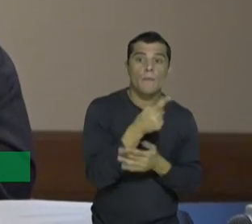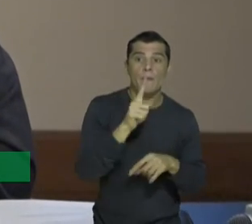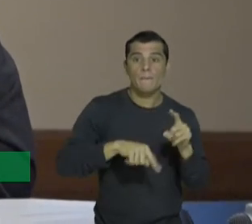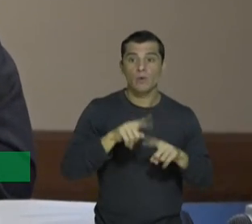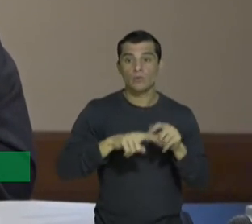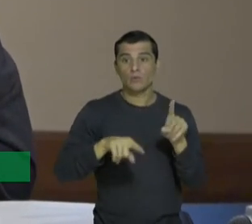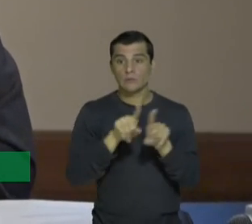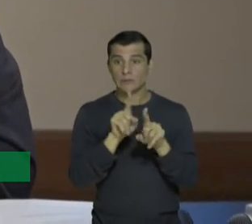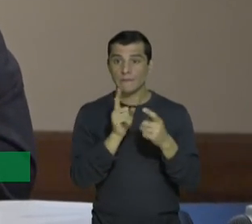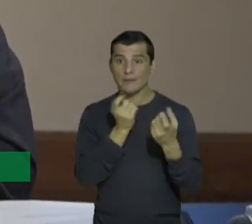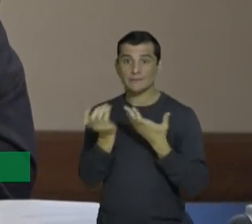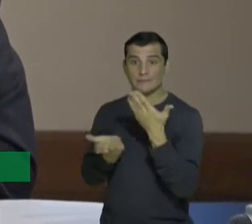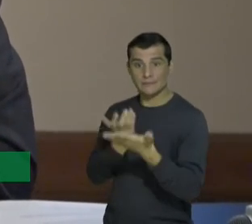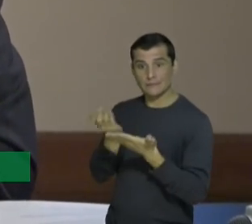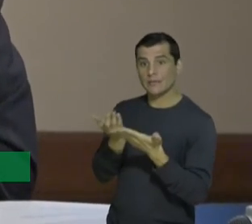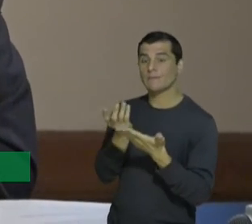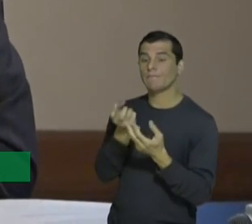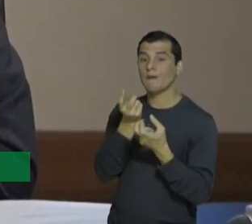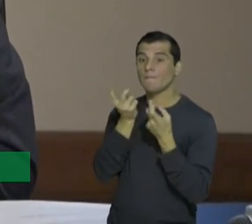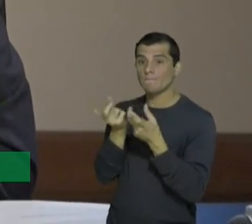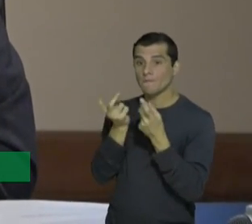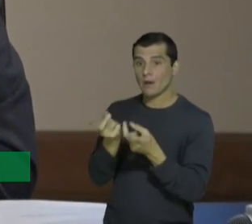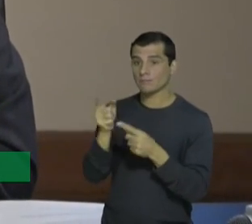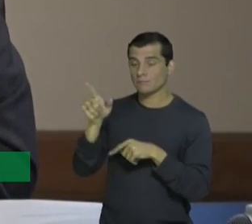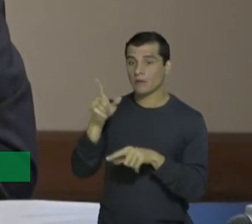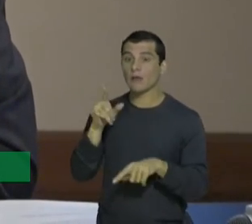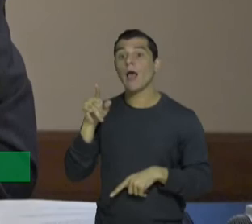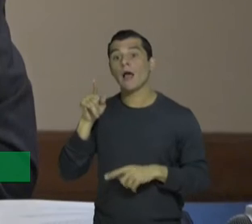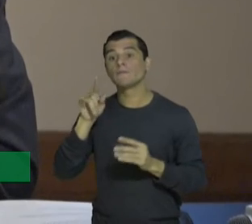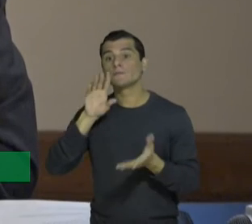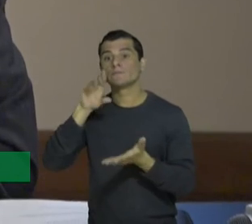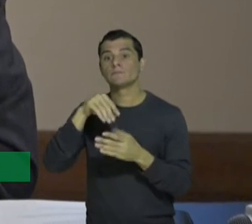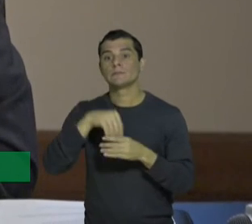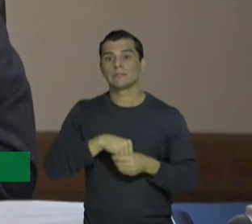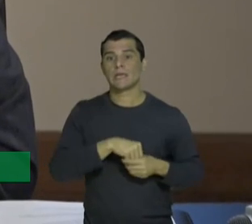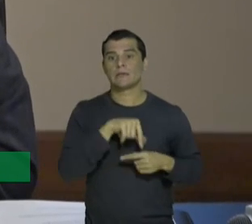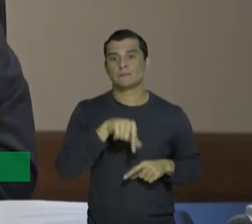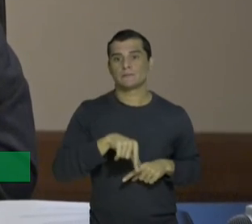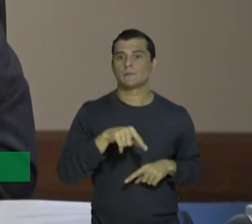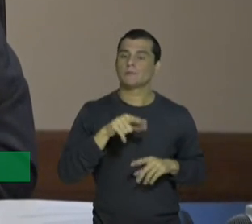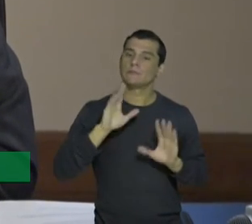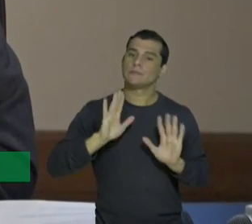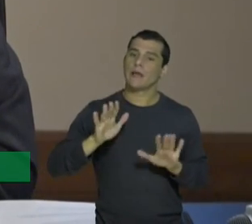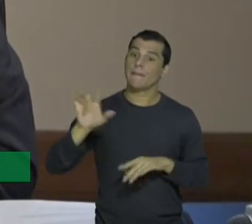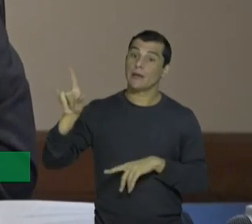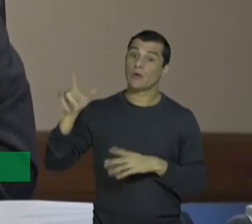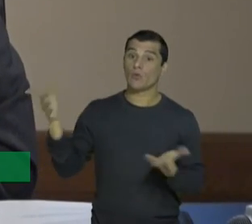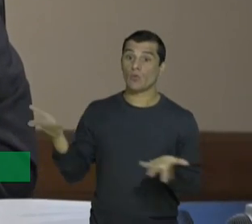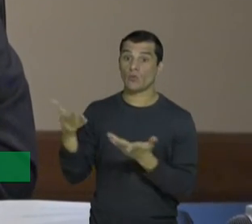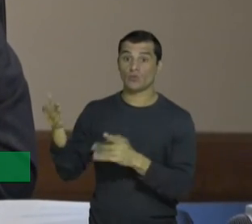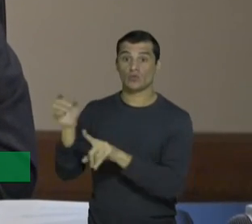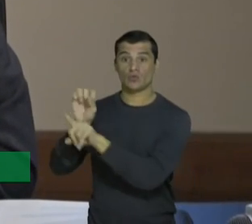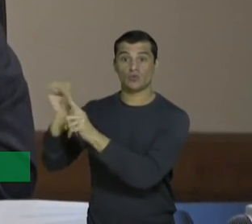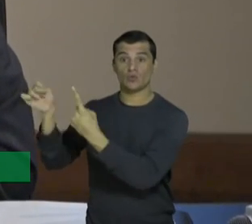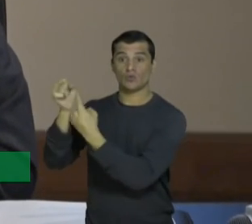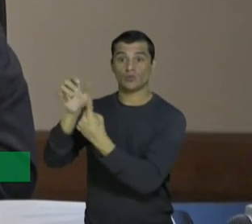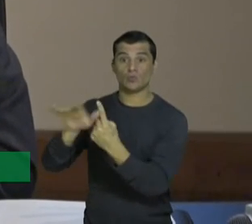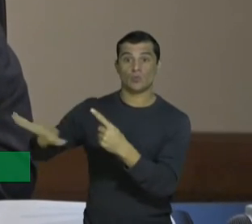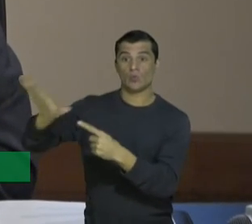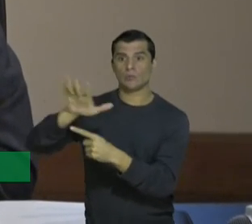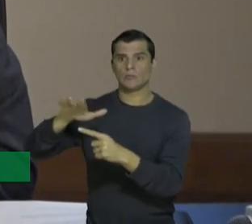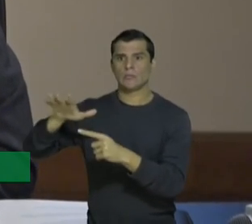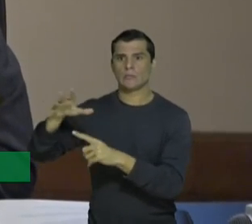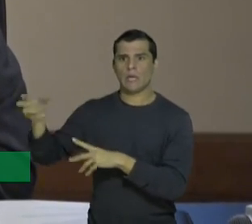tenham efetivamente todos os apelos do que uma sociedade eh moderna e criativa vai